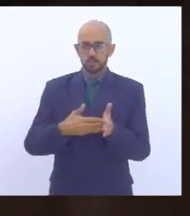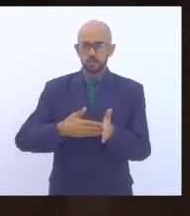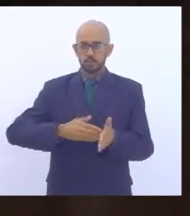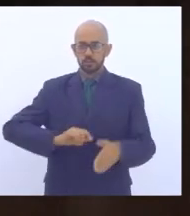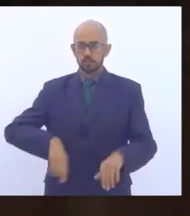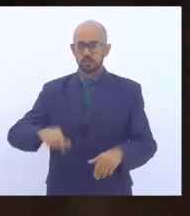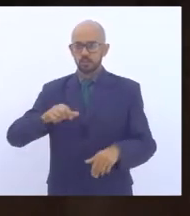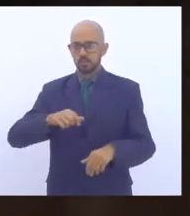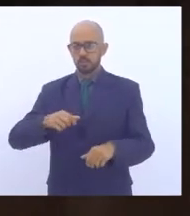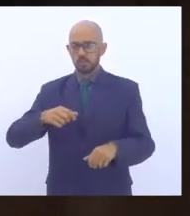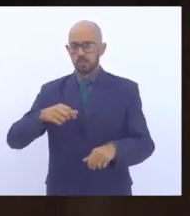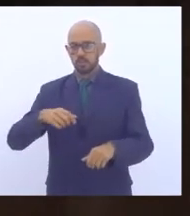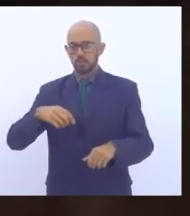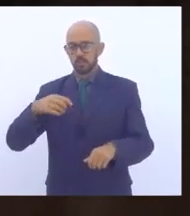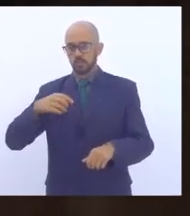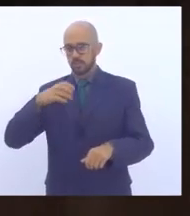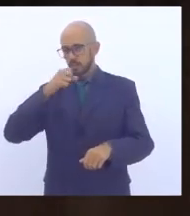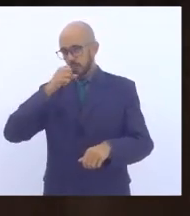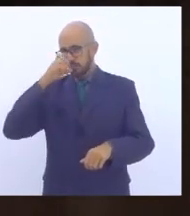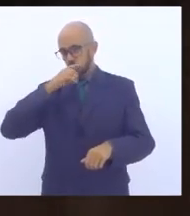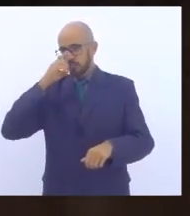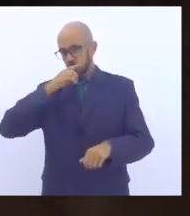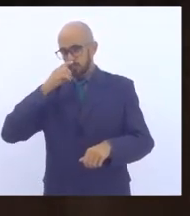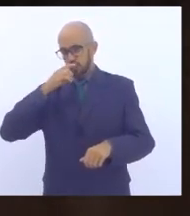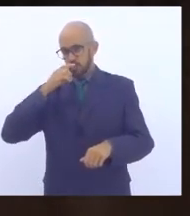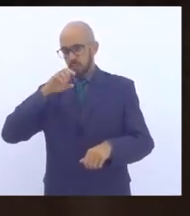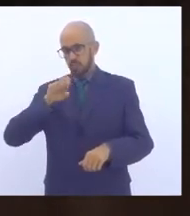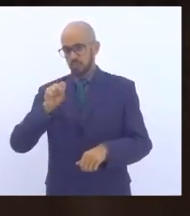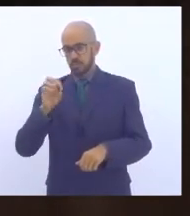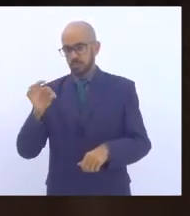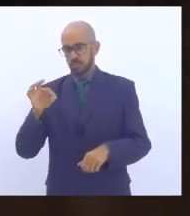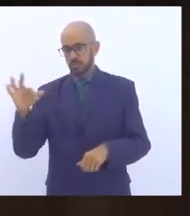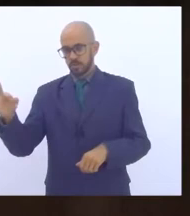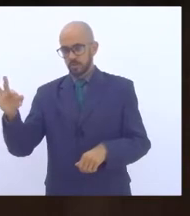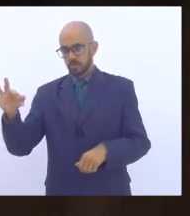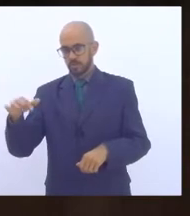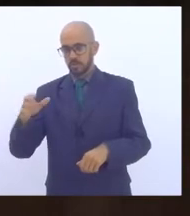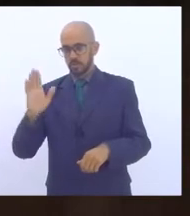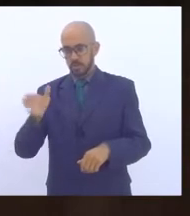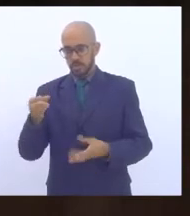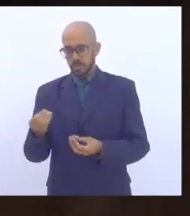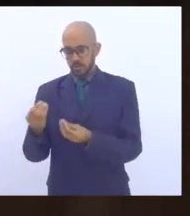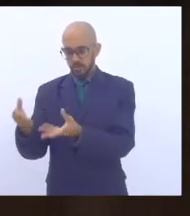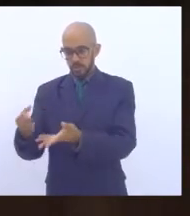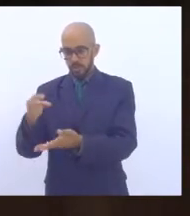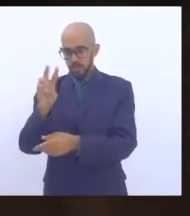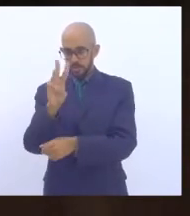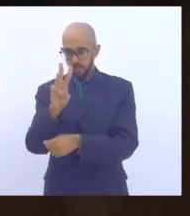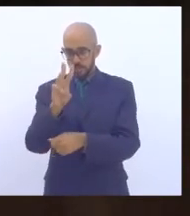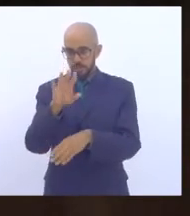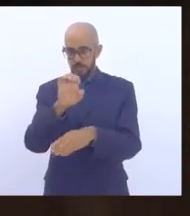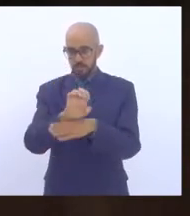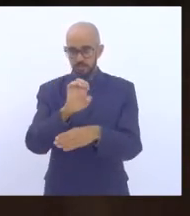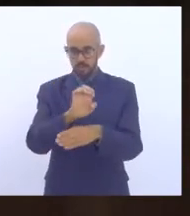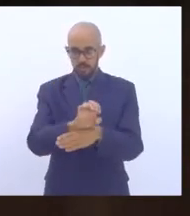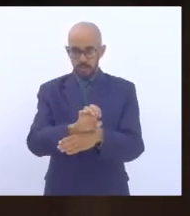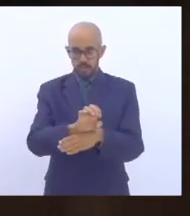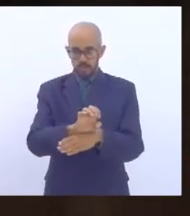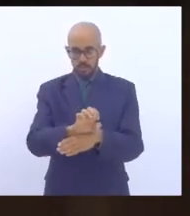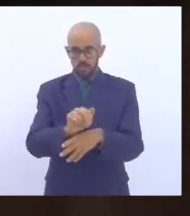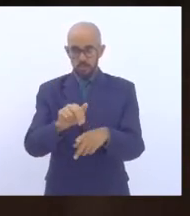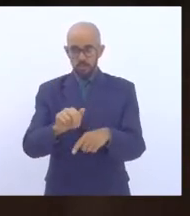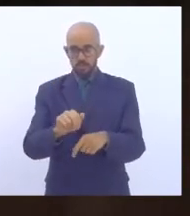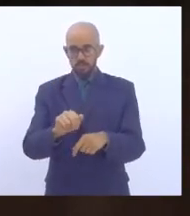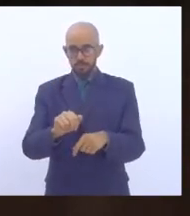o Supremo Tribunal Federal já concedeu a três estados exatamente respaldado